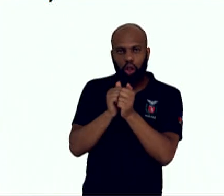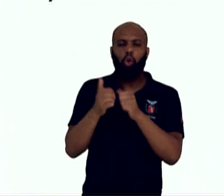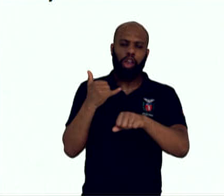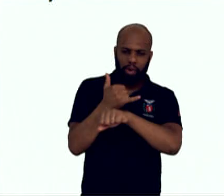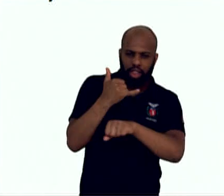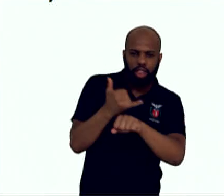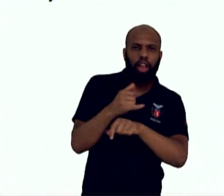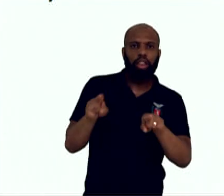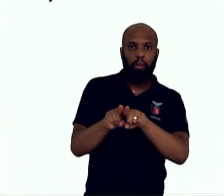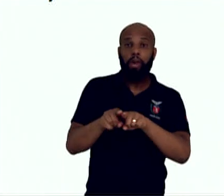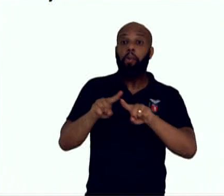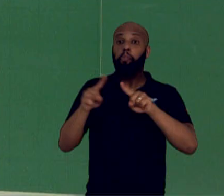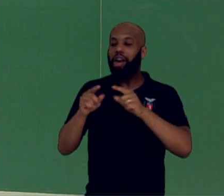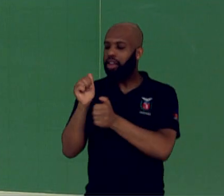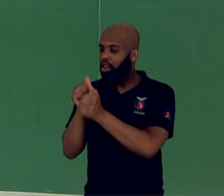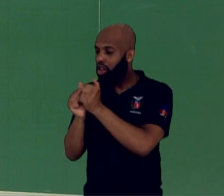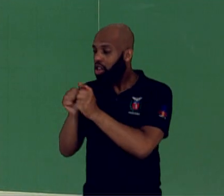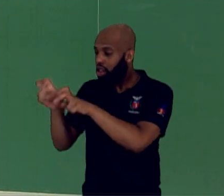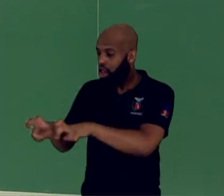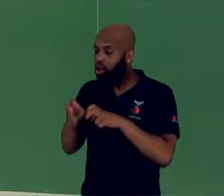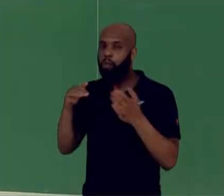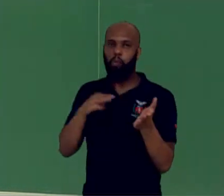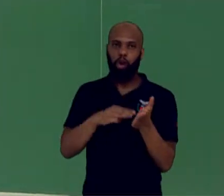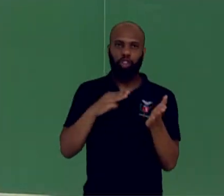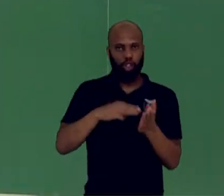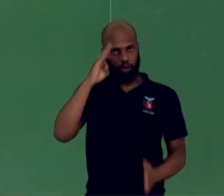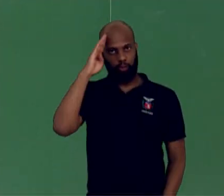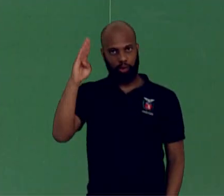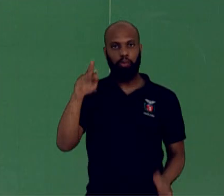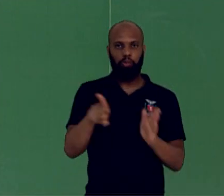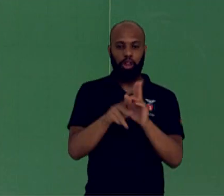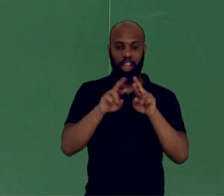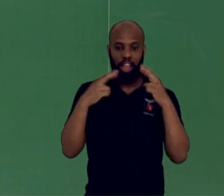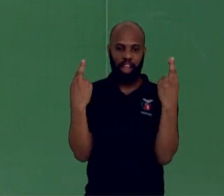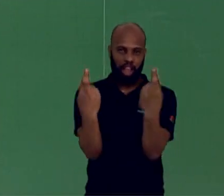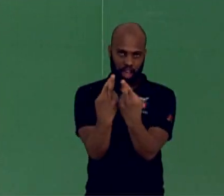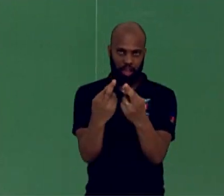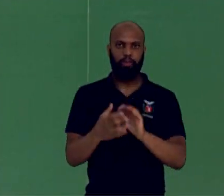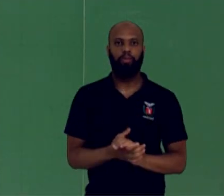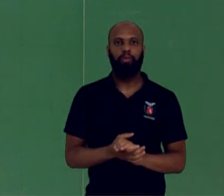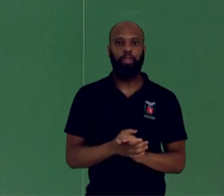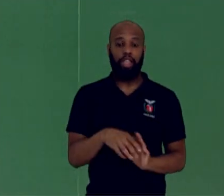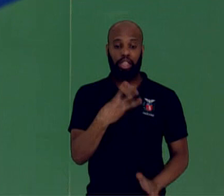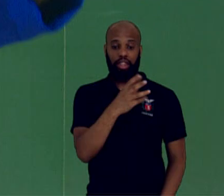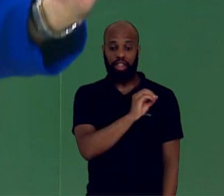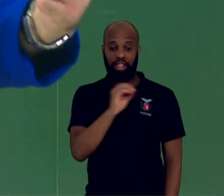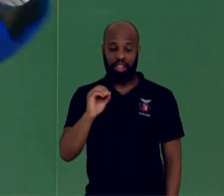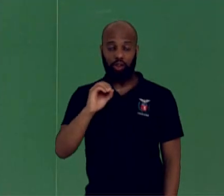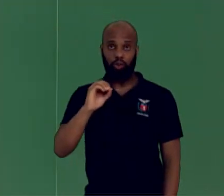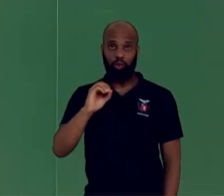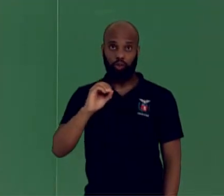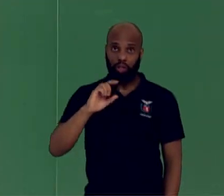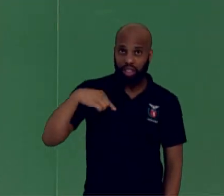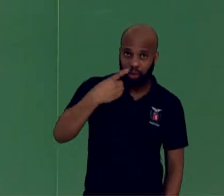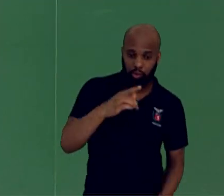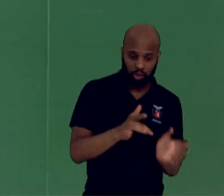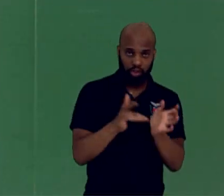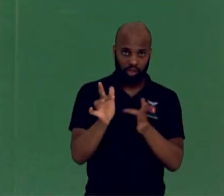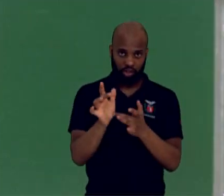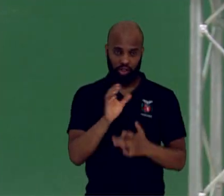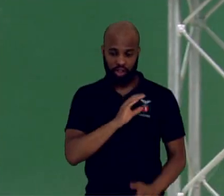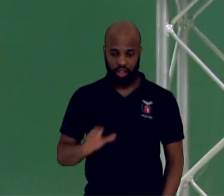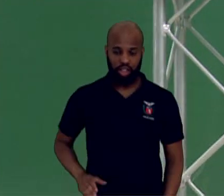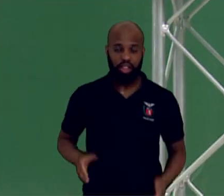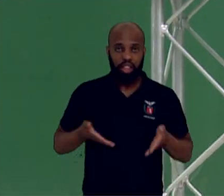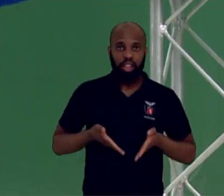o motivo da formação desses pequenos reinos. Em 300 depois de Cristo, passou 600 anos, surgiu